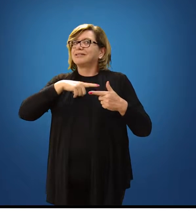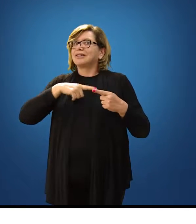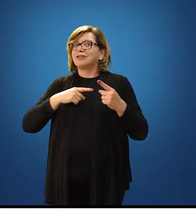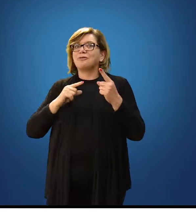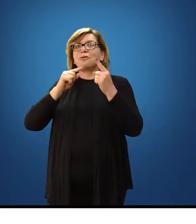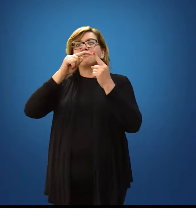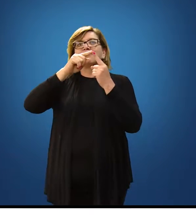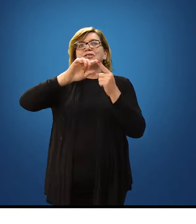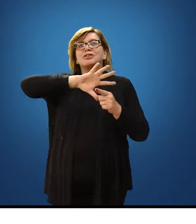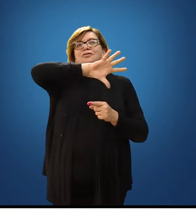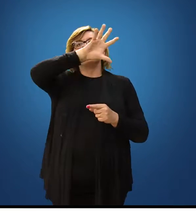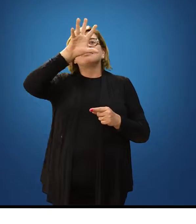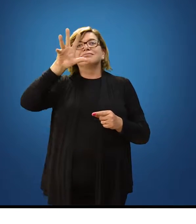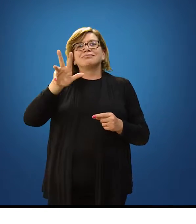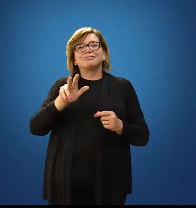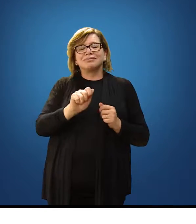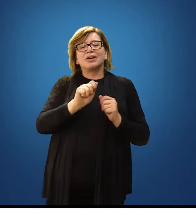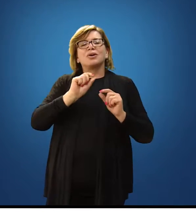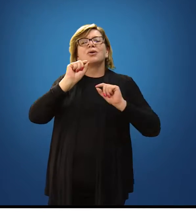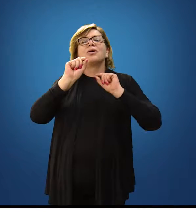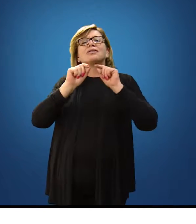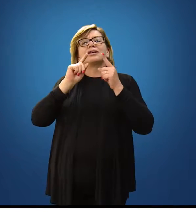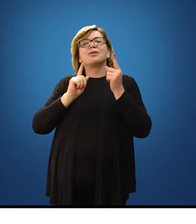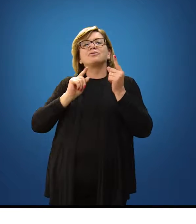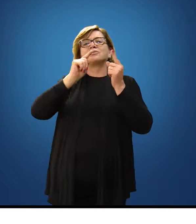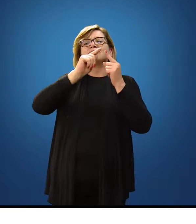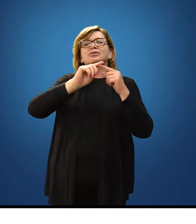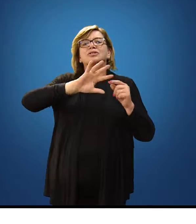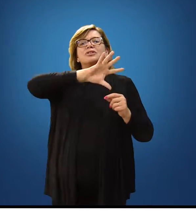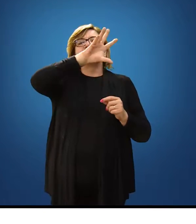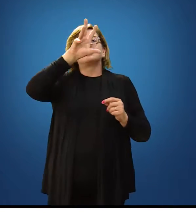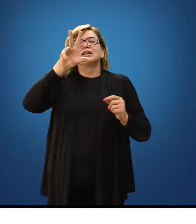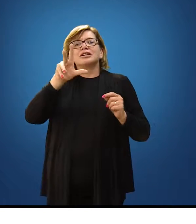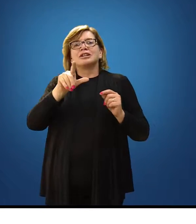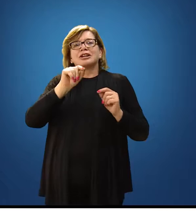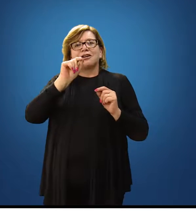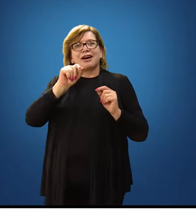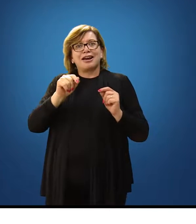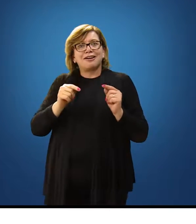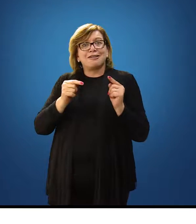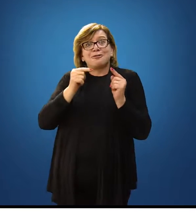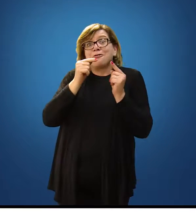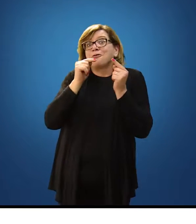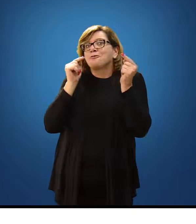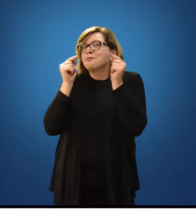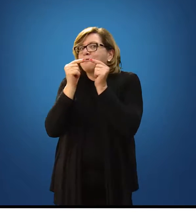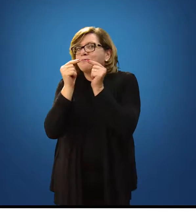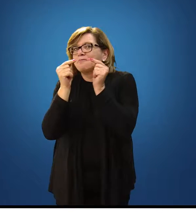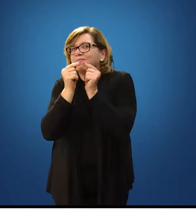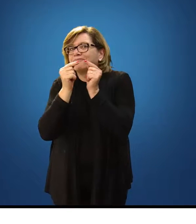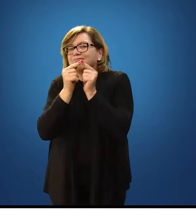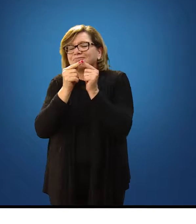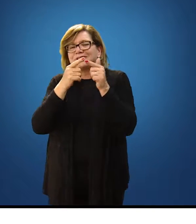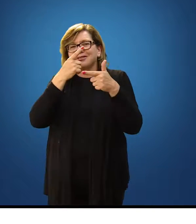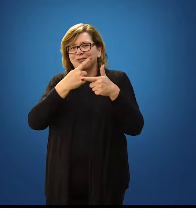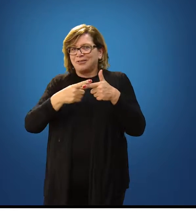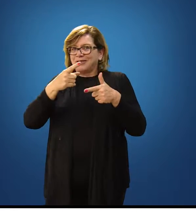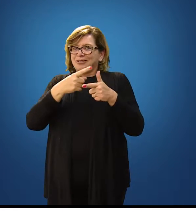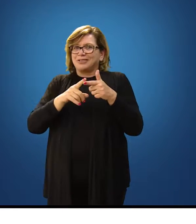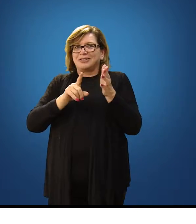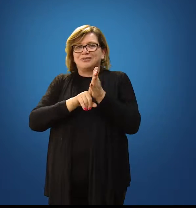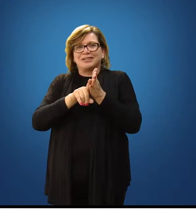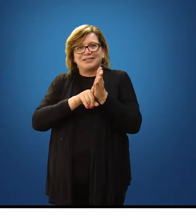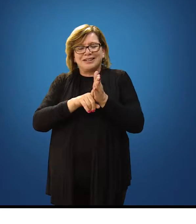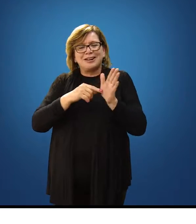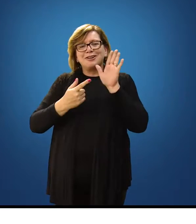objetivo geral. Não é? Quem é o objetivo geral? O objetivo geral é consequência do nosso problema de pesquisa. Vejam aqui, ele é